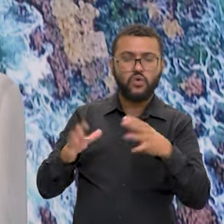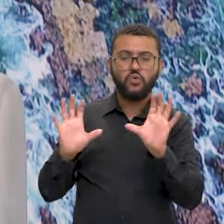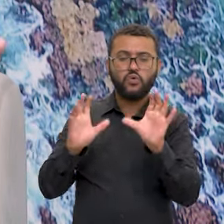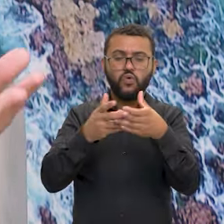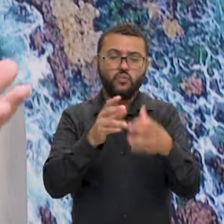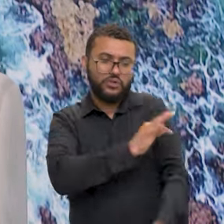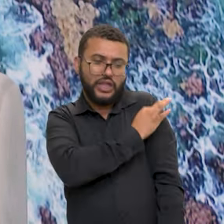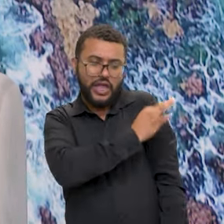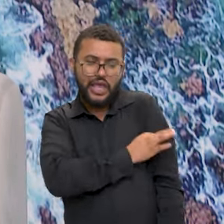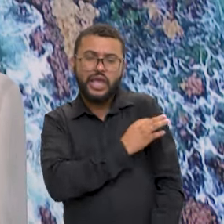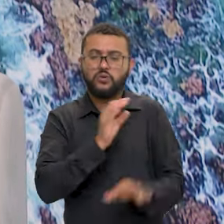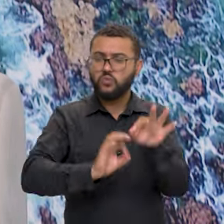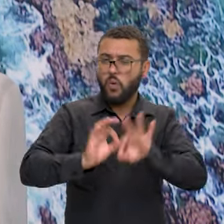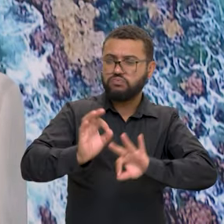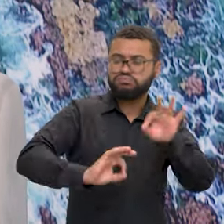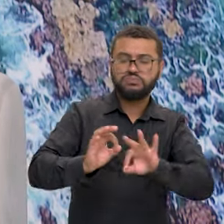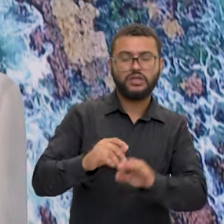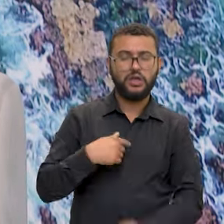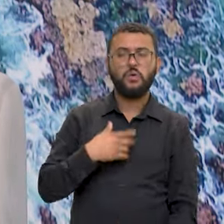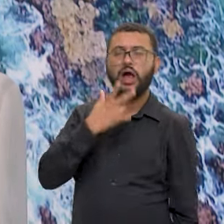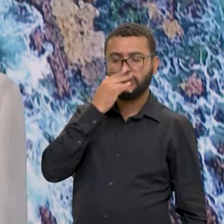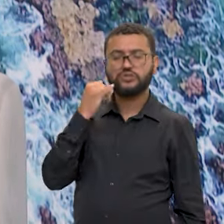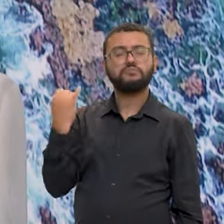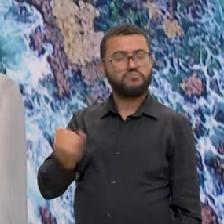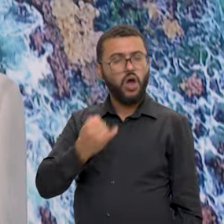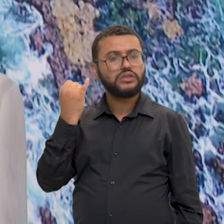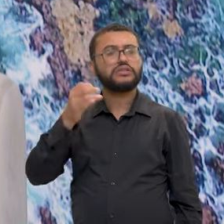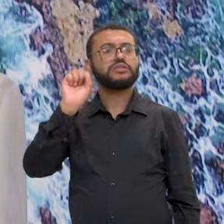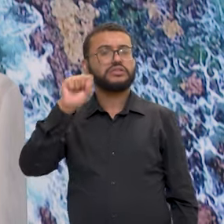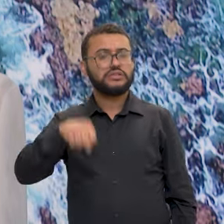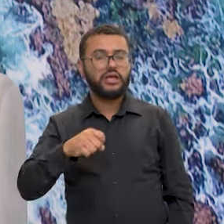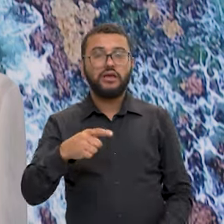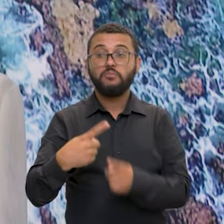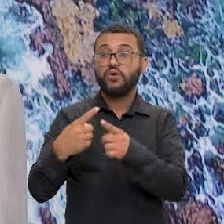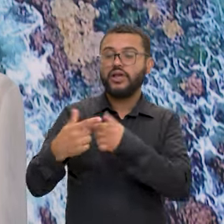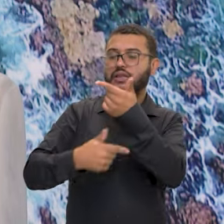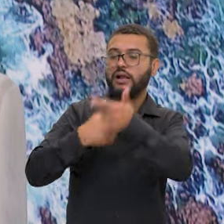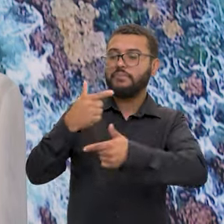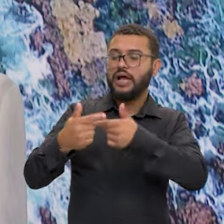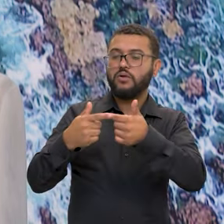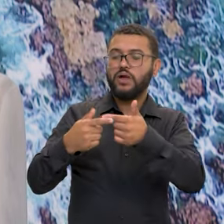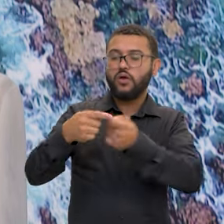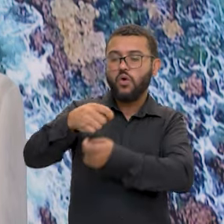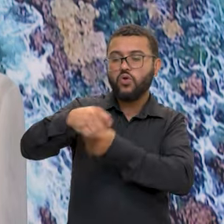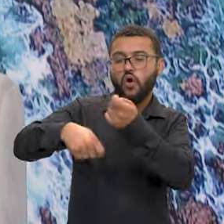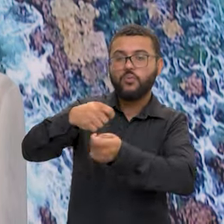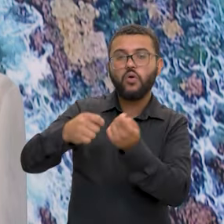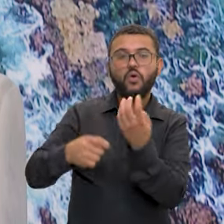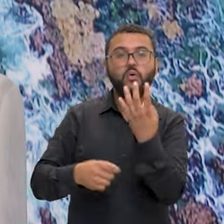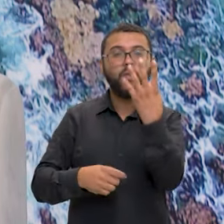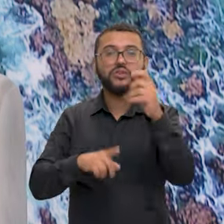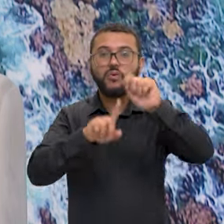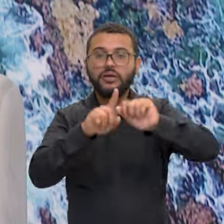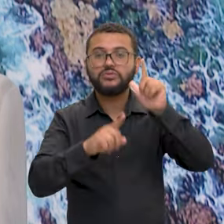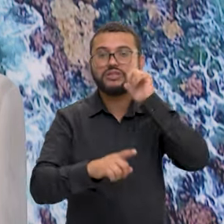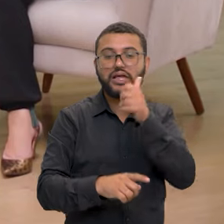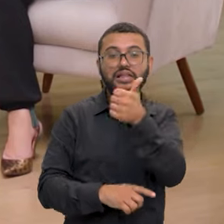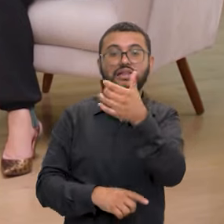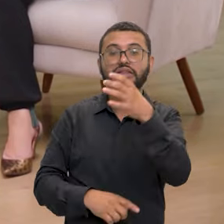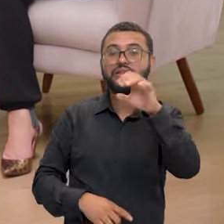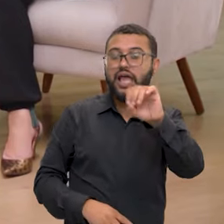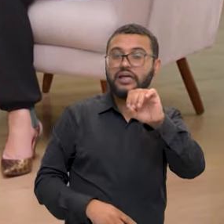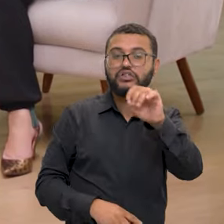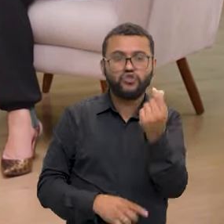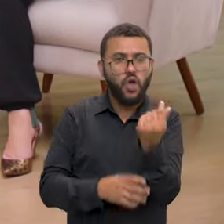porque qual é a atividade econômica que em quatro meses deixa 10 bilhões no país? São poucas. Então, a gente tem uma grande expectativa que o